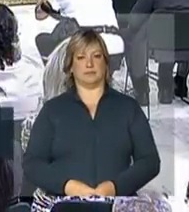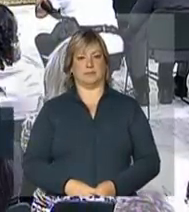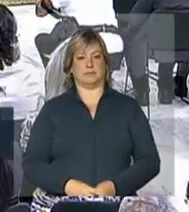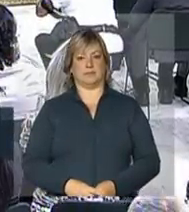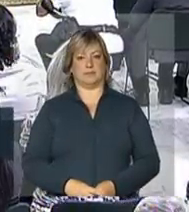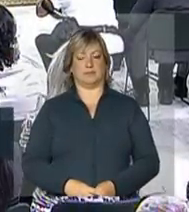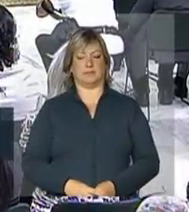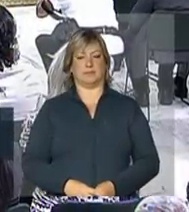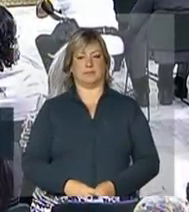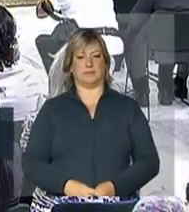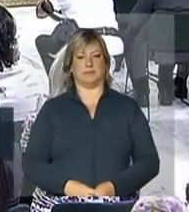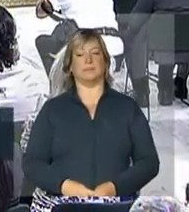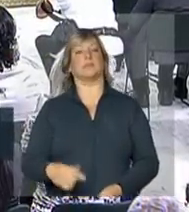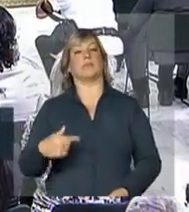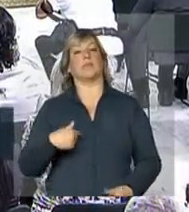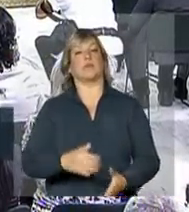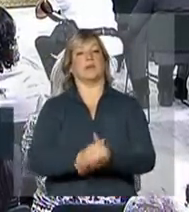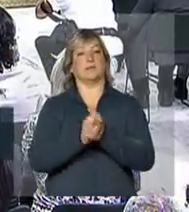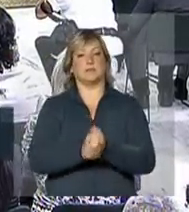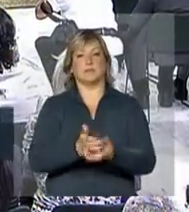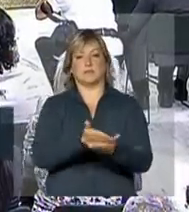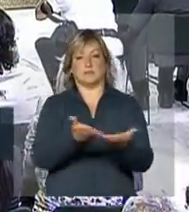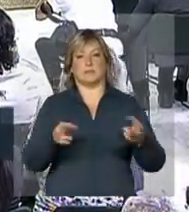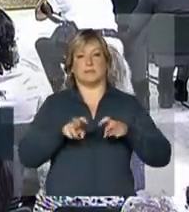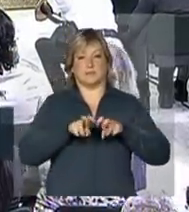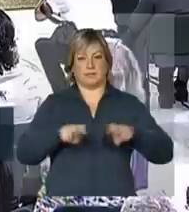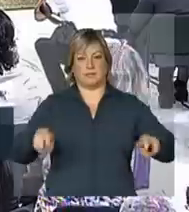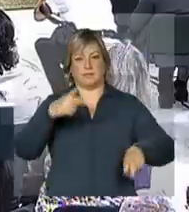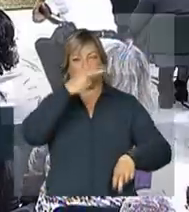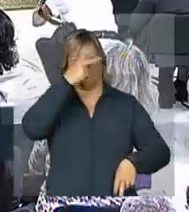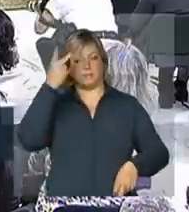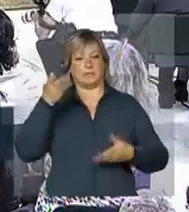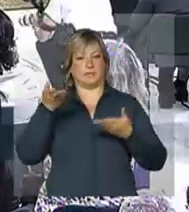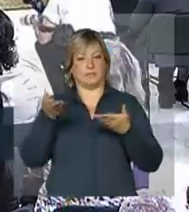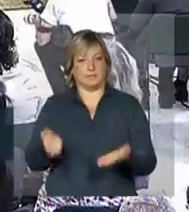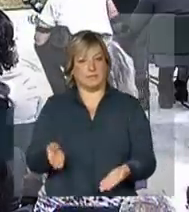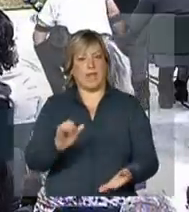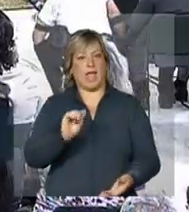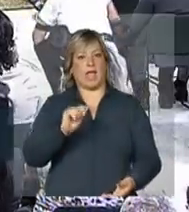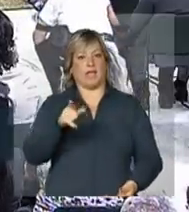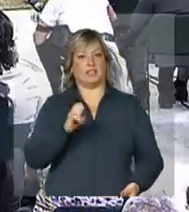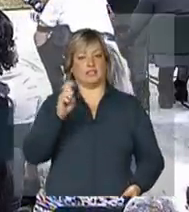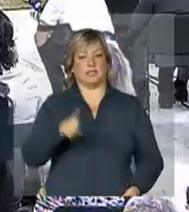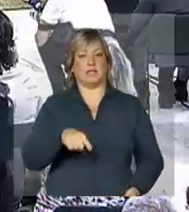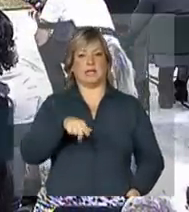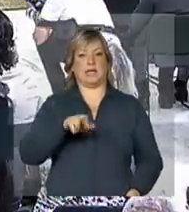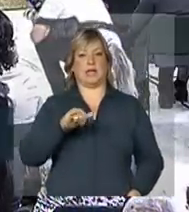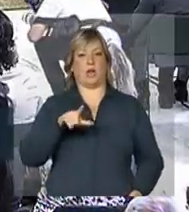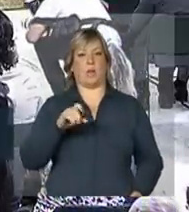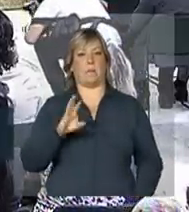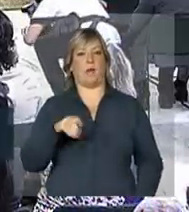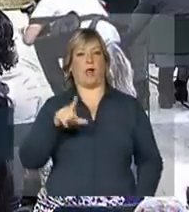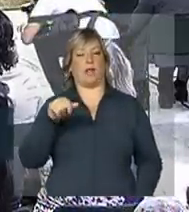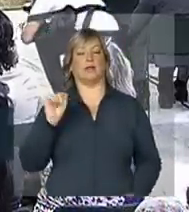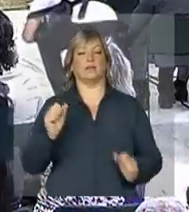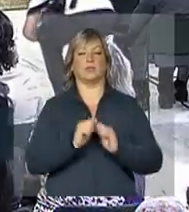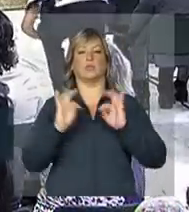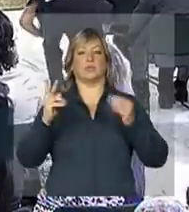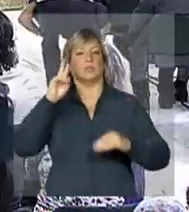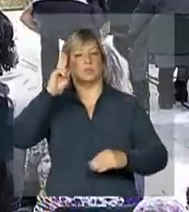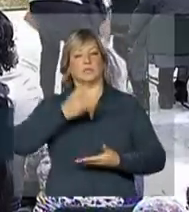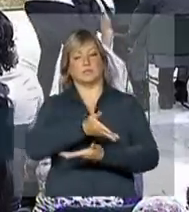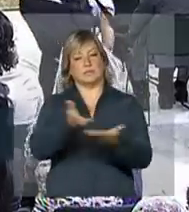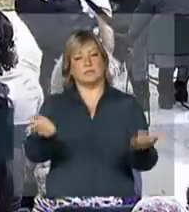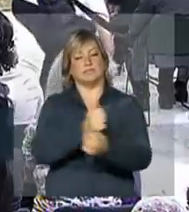de eu saudo a mesa com Aché quilombola a todas as autoridades estendo esse